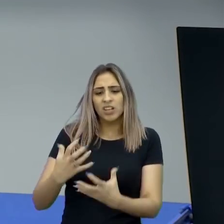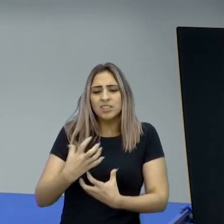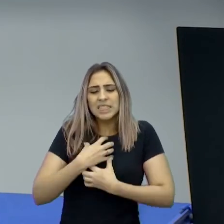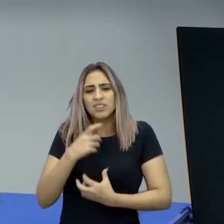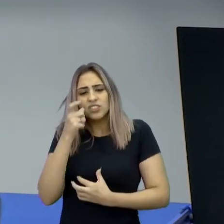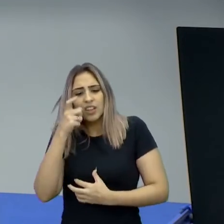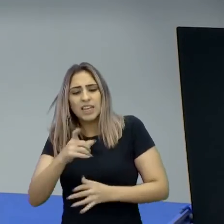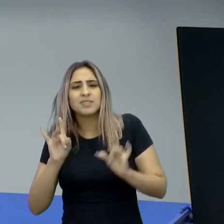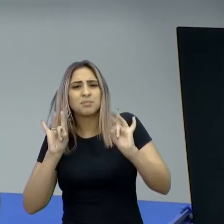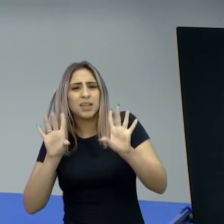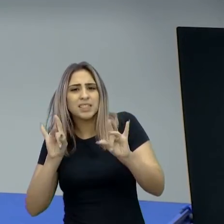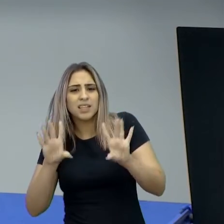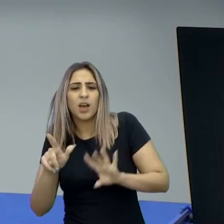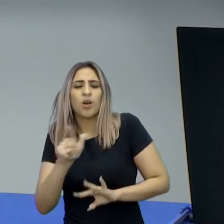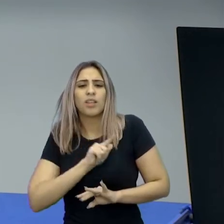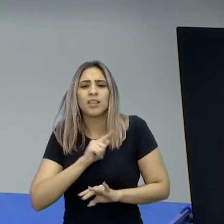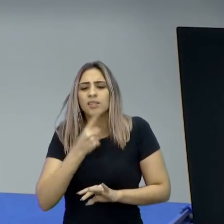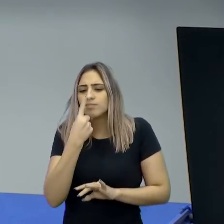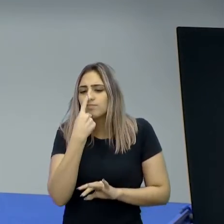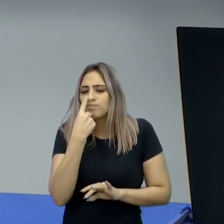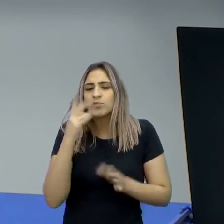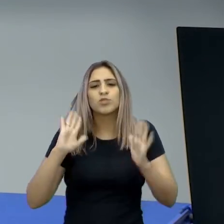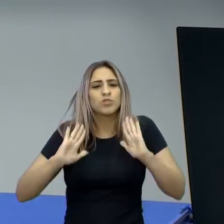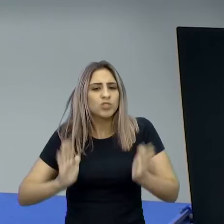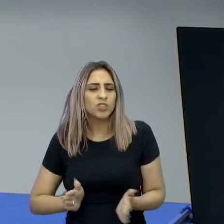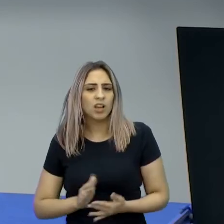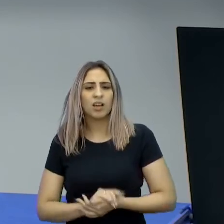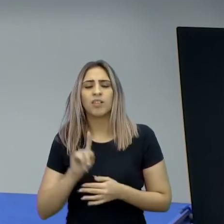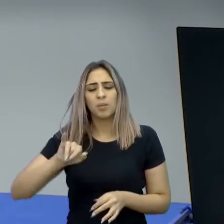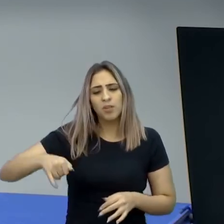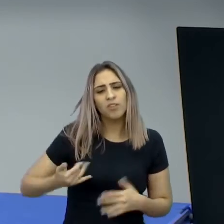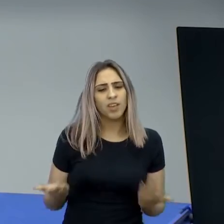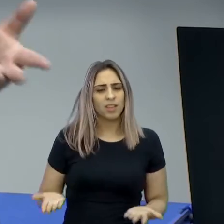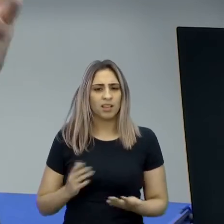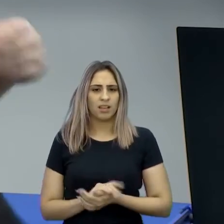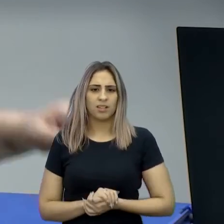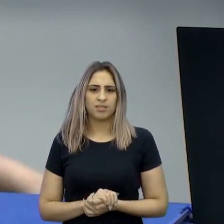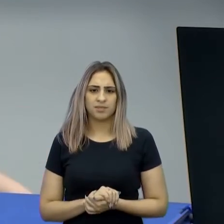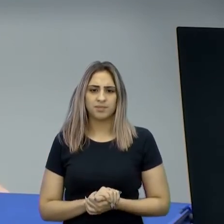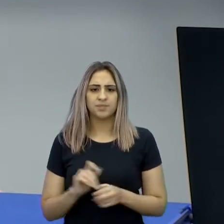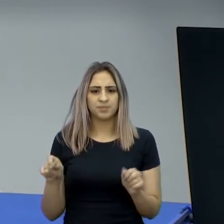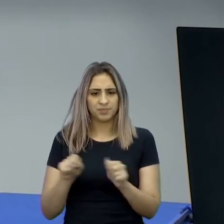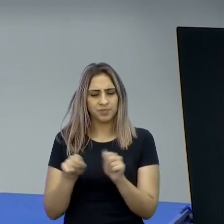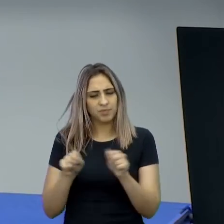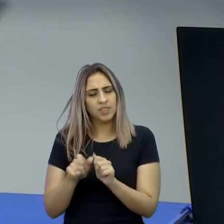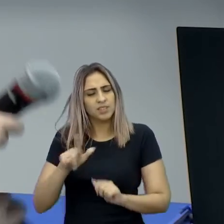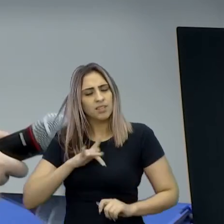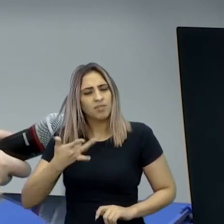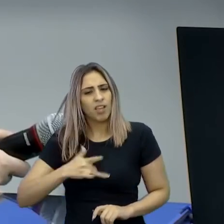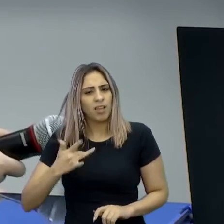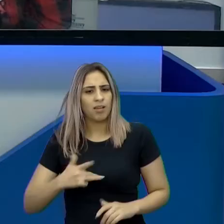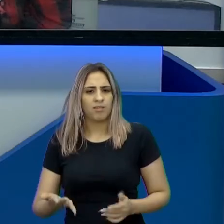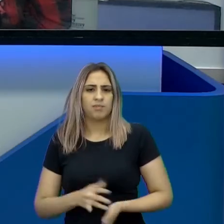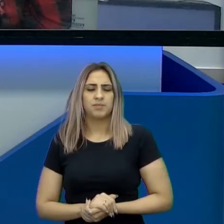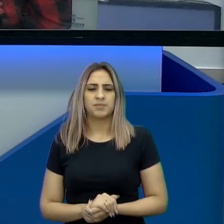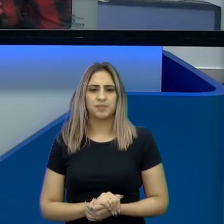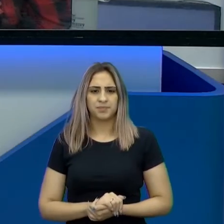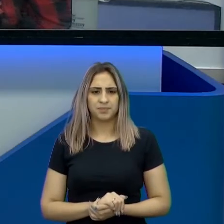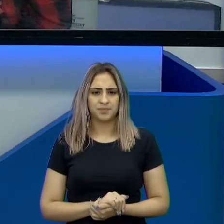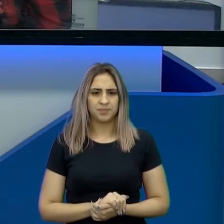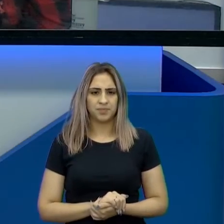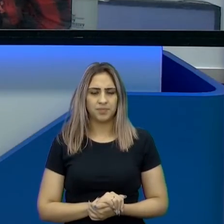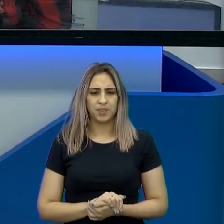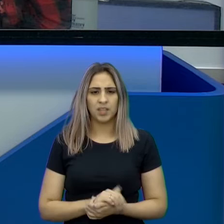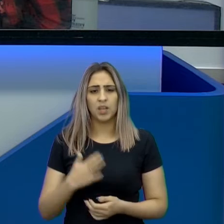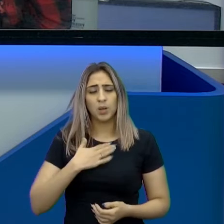interesse especial, já tem uma afinidade especial, então vamos aproveitar isso, né? E fazer valer. Totalmente. No meu caso,